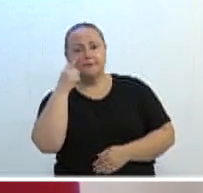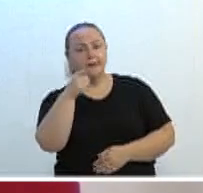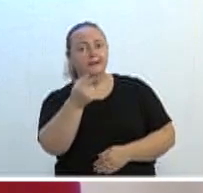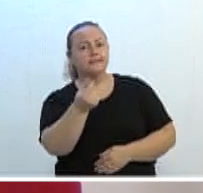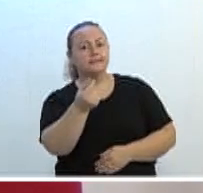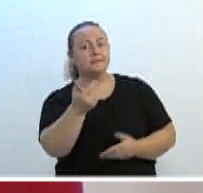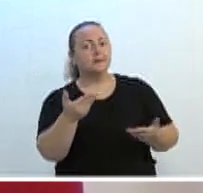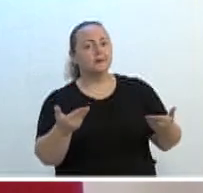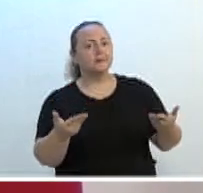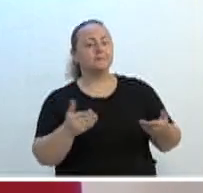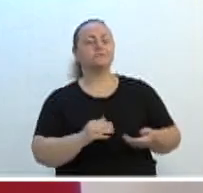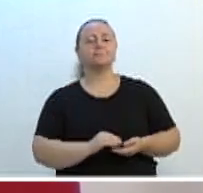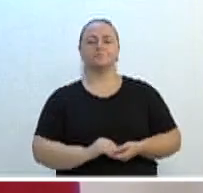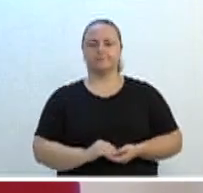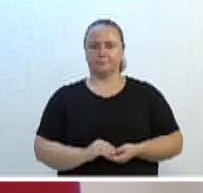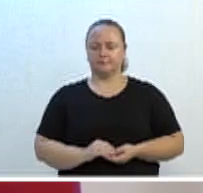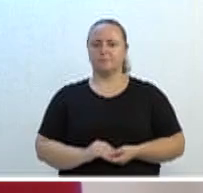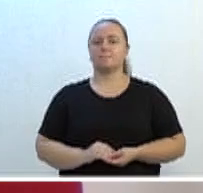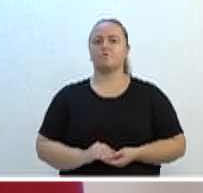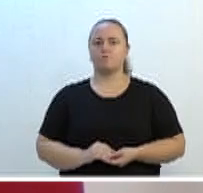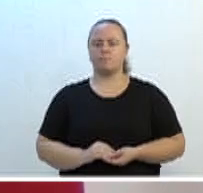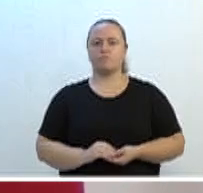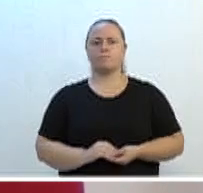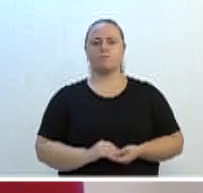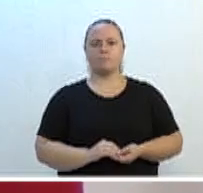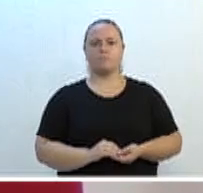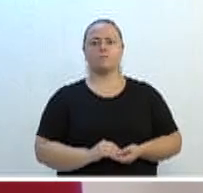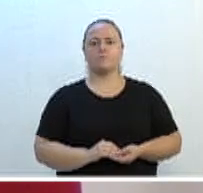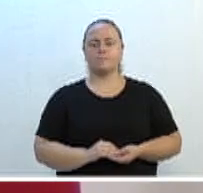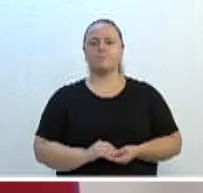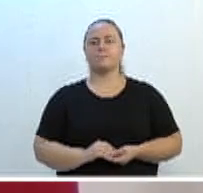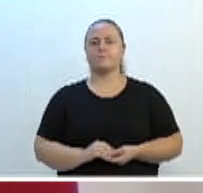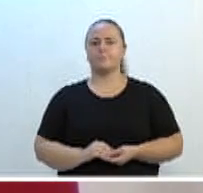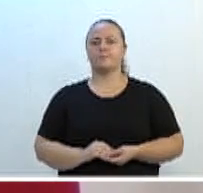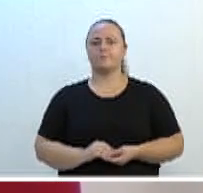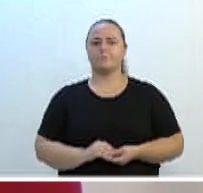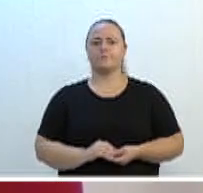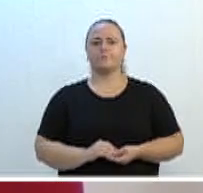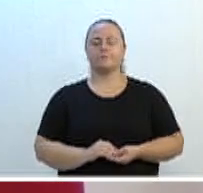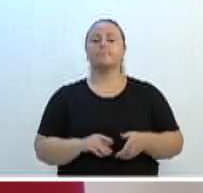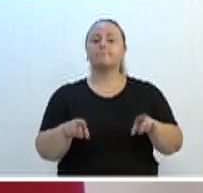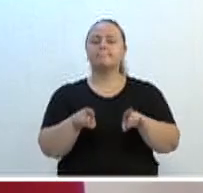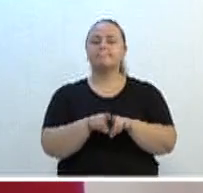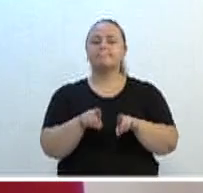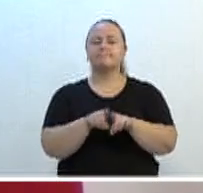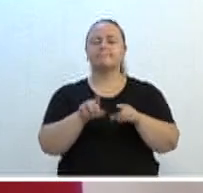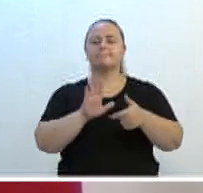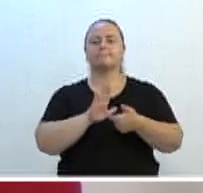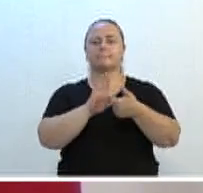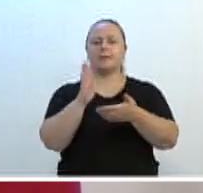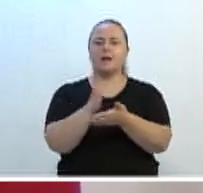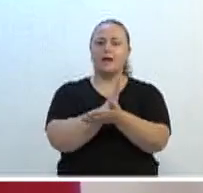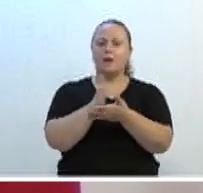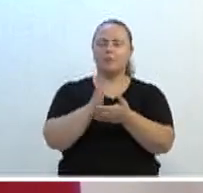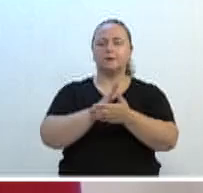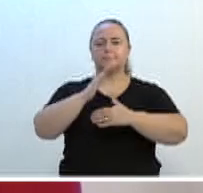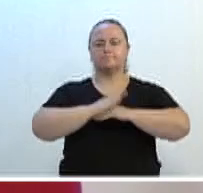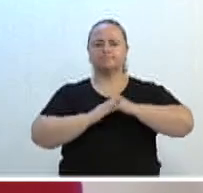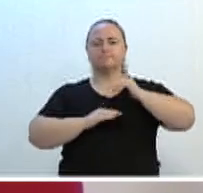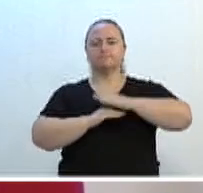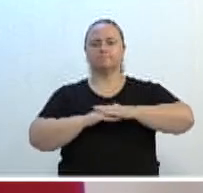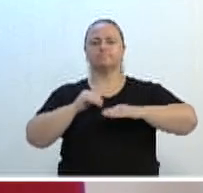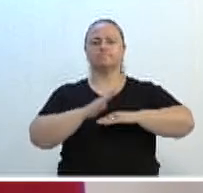Senhoras e senhores, também quero aqui trazer algumas obras que eu estive, ou tive